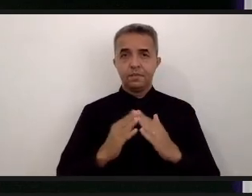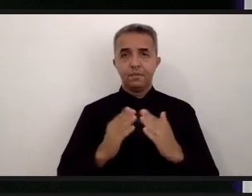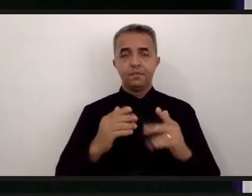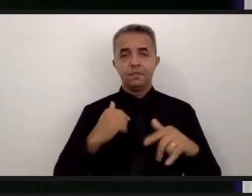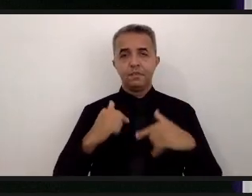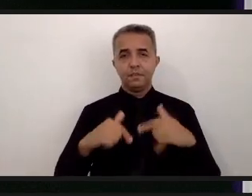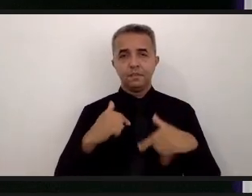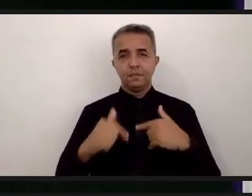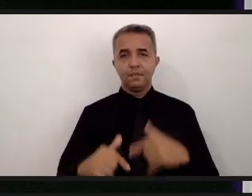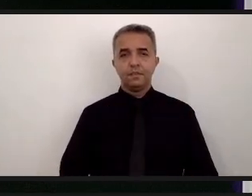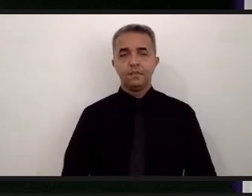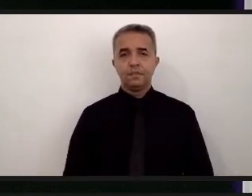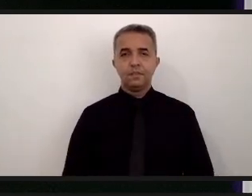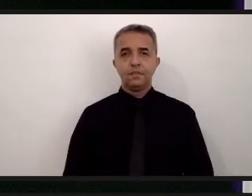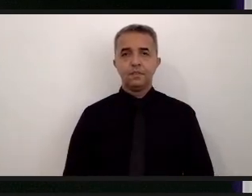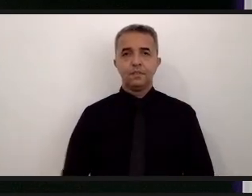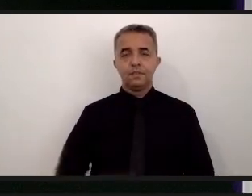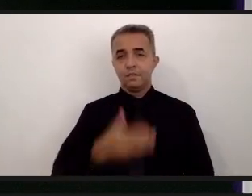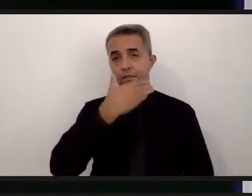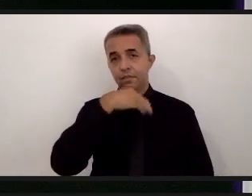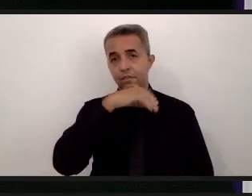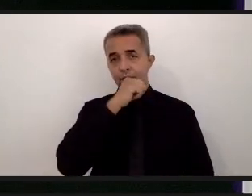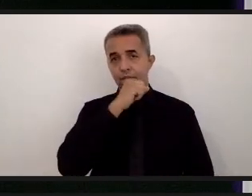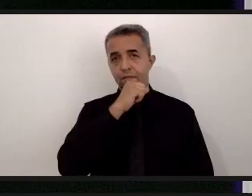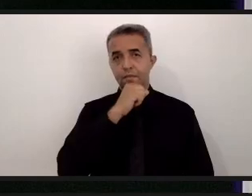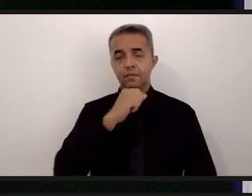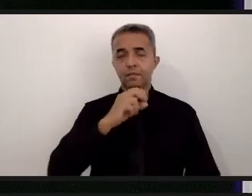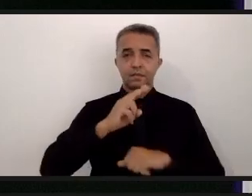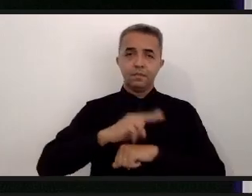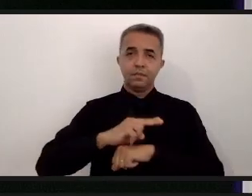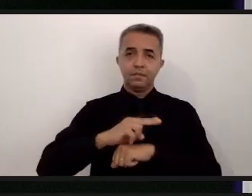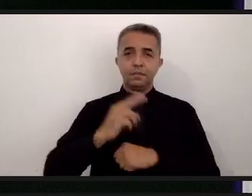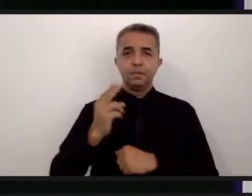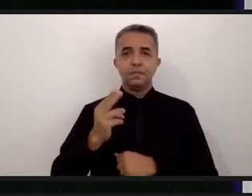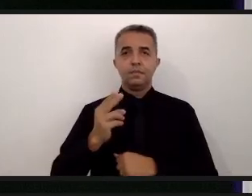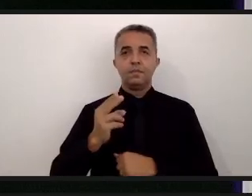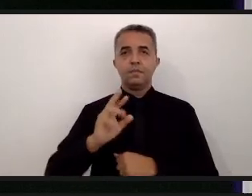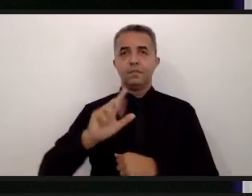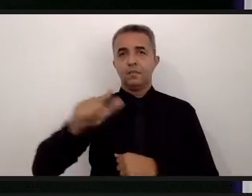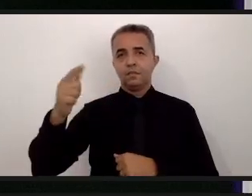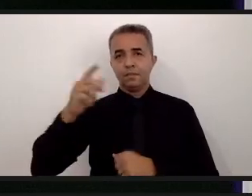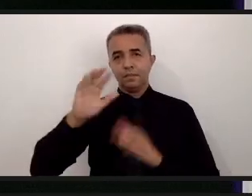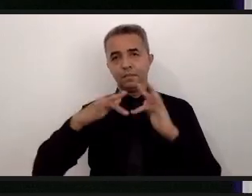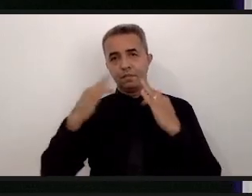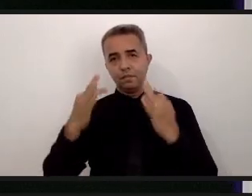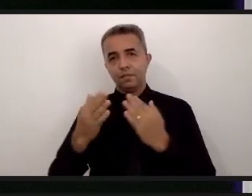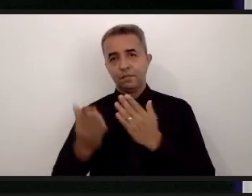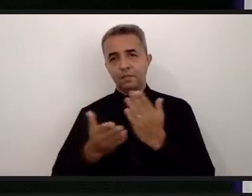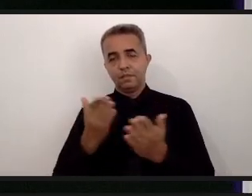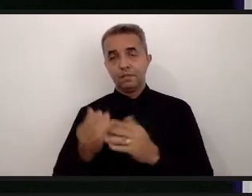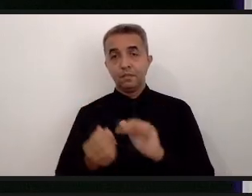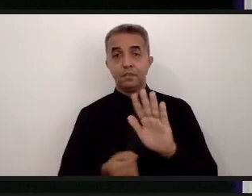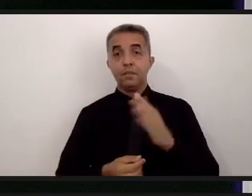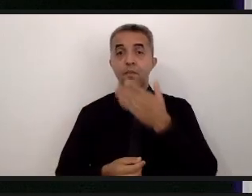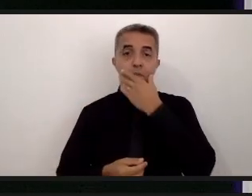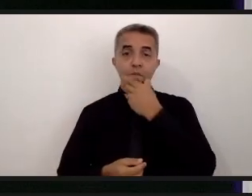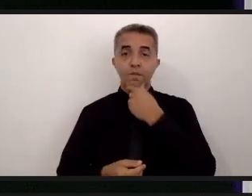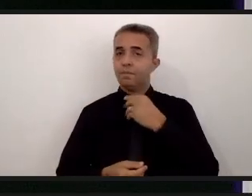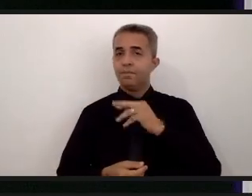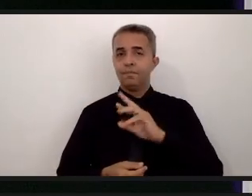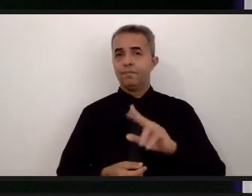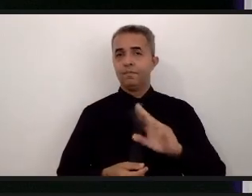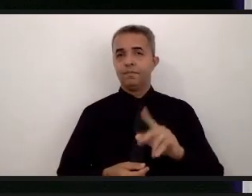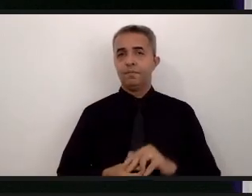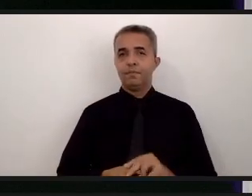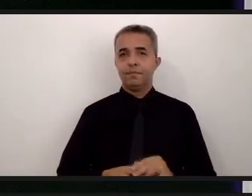trabalho, cuida dos pais, cuida dos pacientes, cuida de outras famílias. E o homem não. Só dele ter